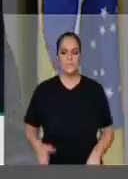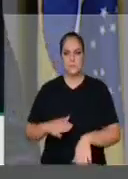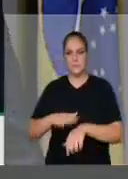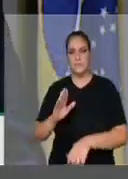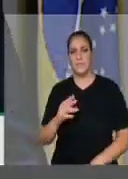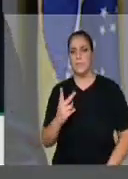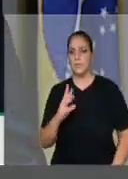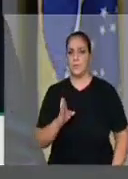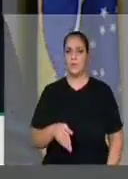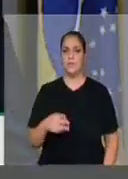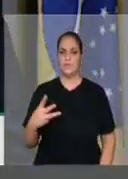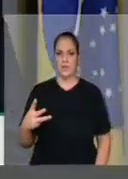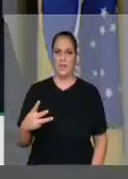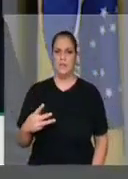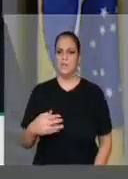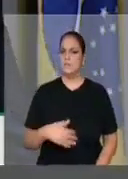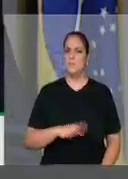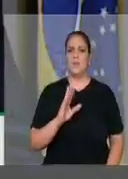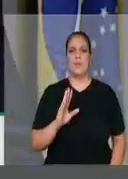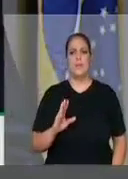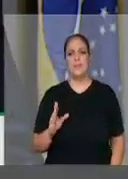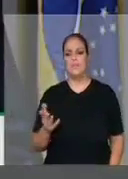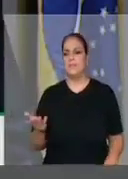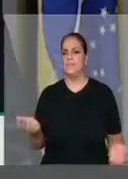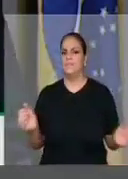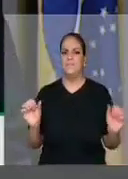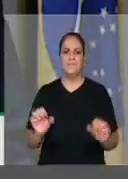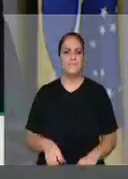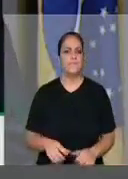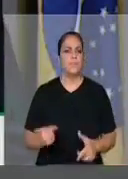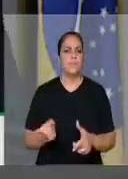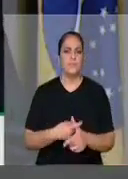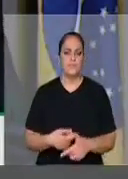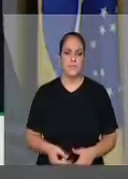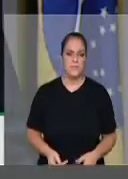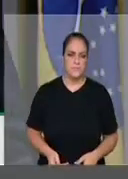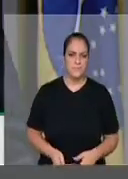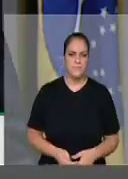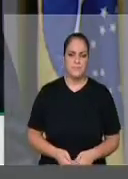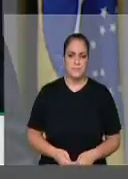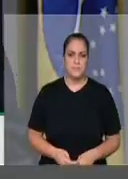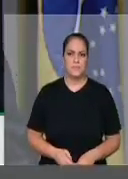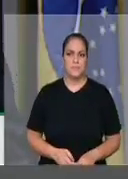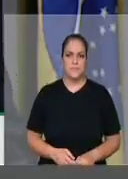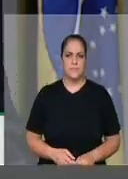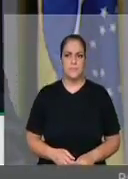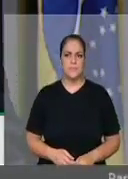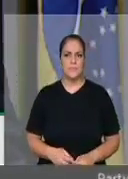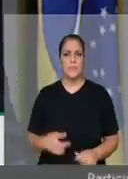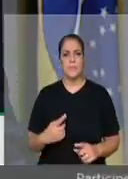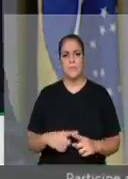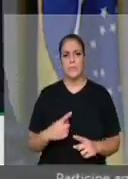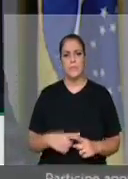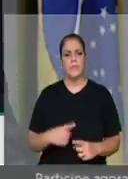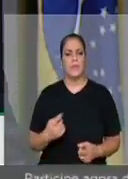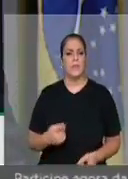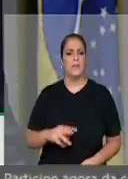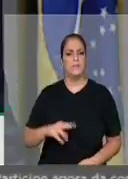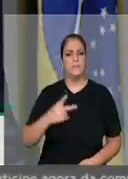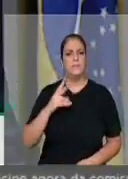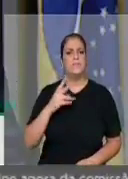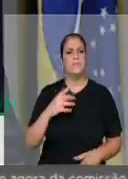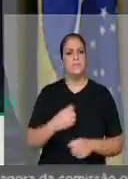de 2/3 dessa dívida ativa está podre. Tem mais custos em cima